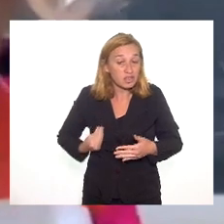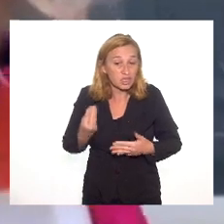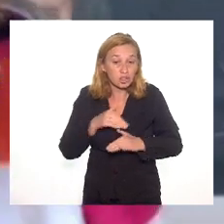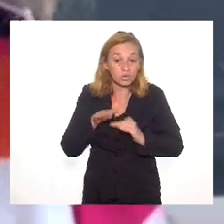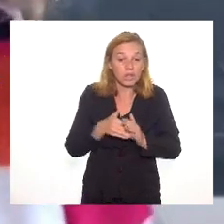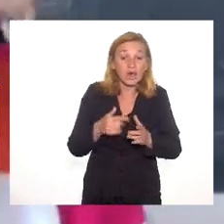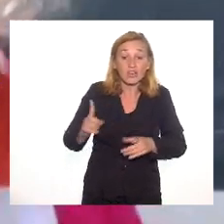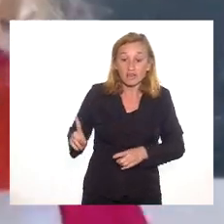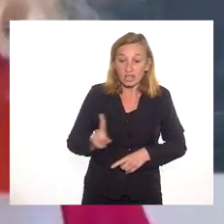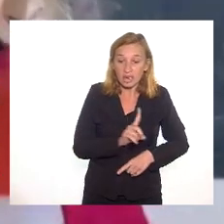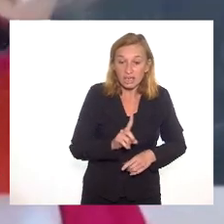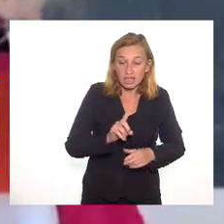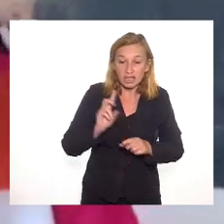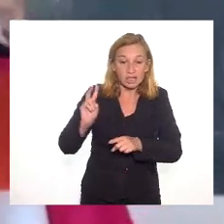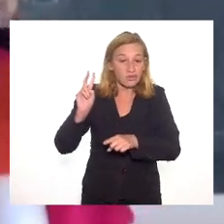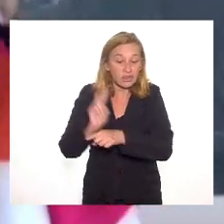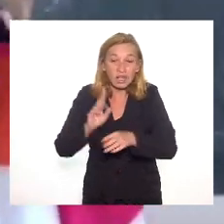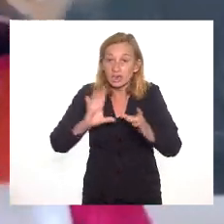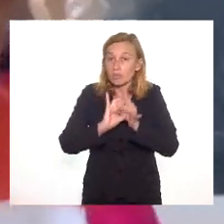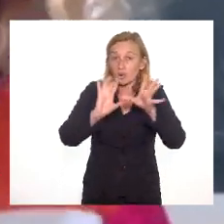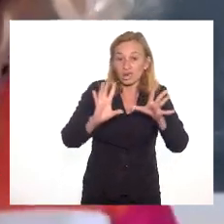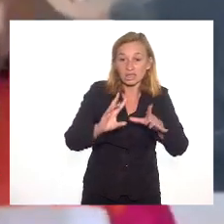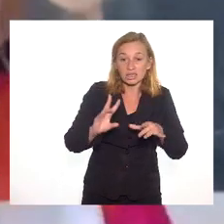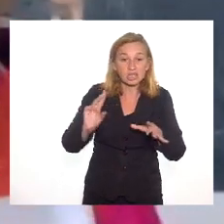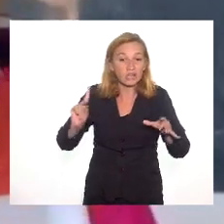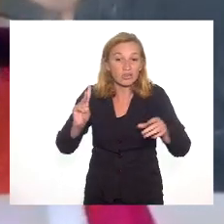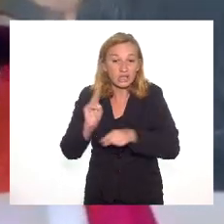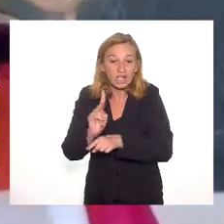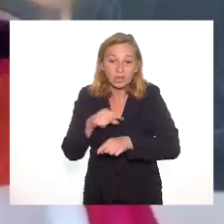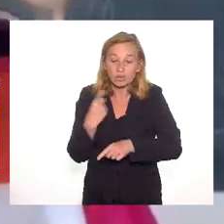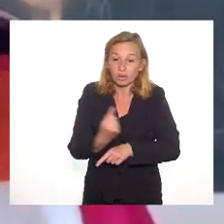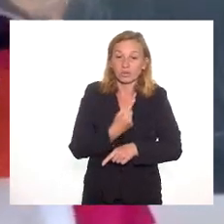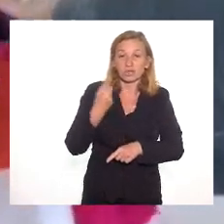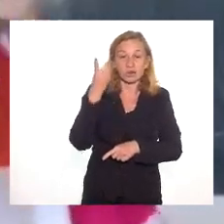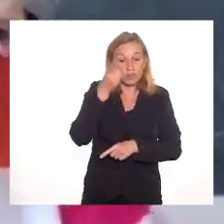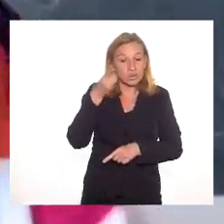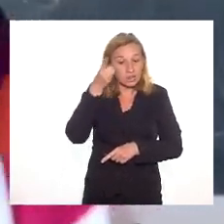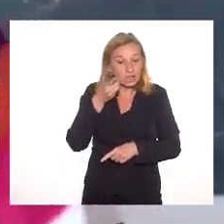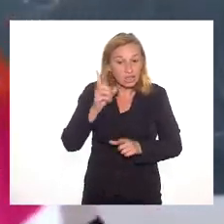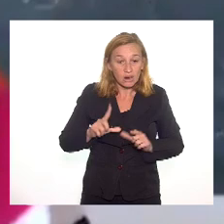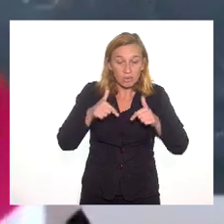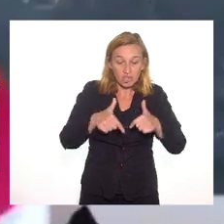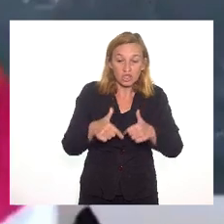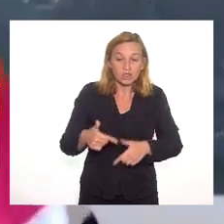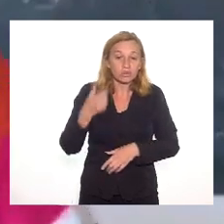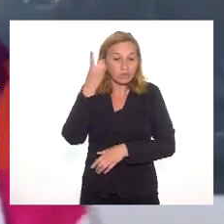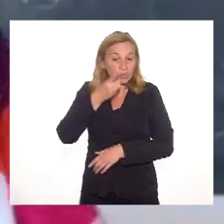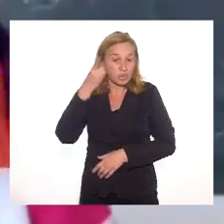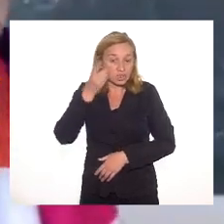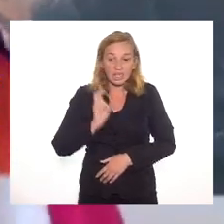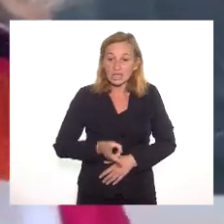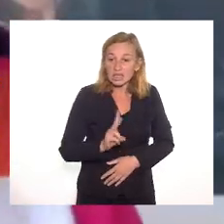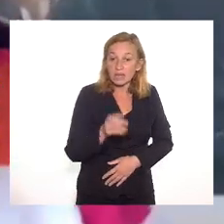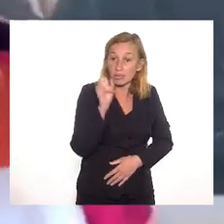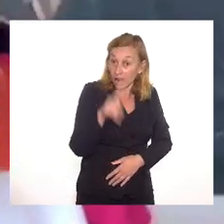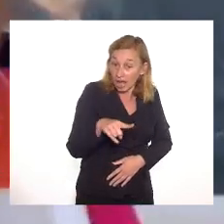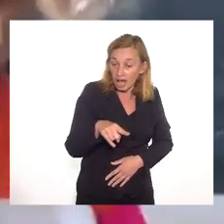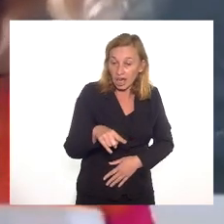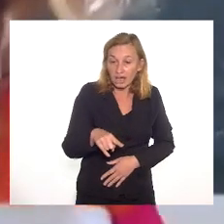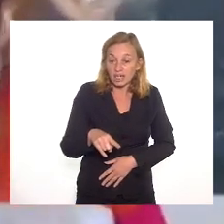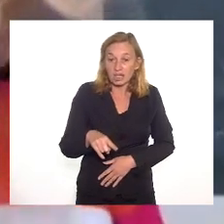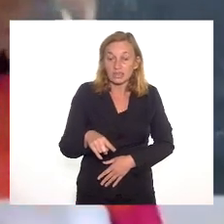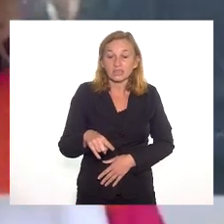Mas venho aqui defender a democracia, defender o nosso parlamento. Minha atuação como parlamentar sempre foi a